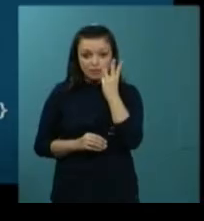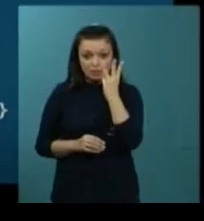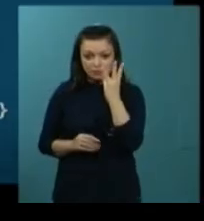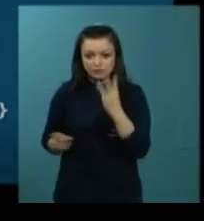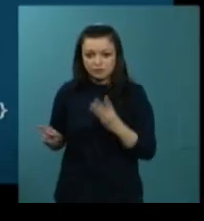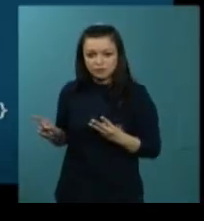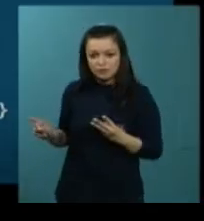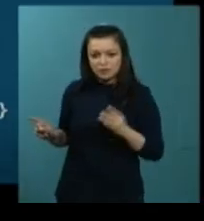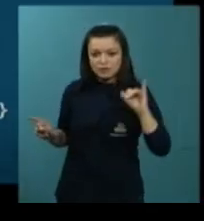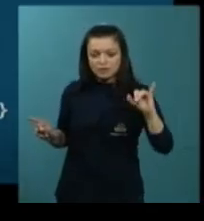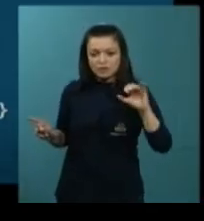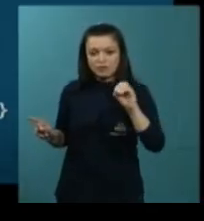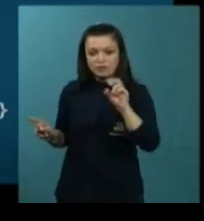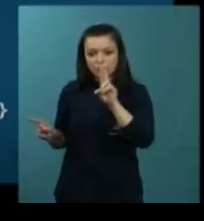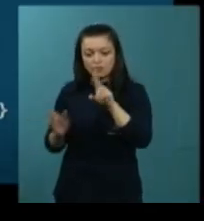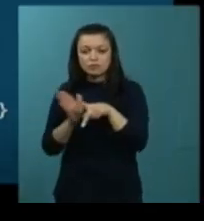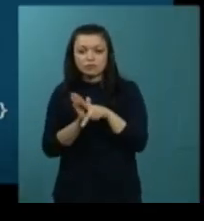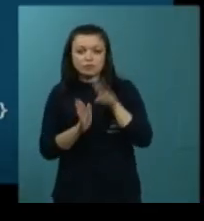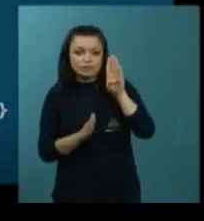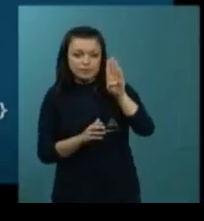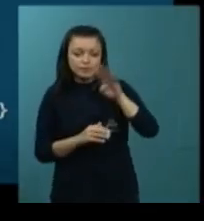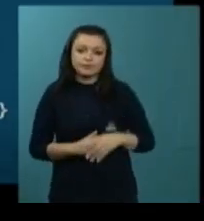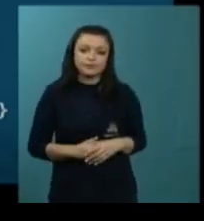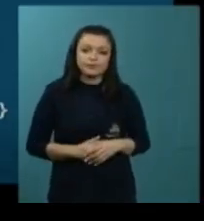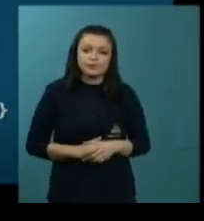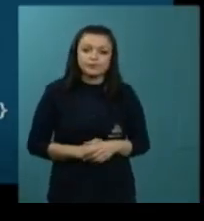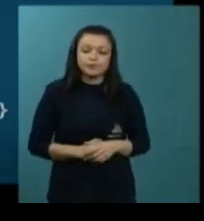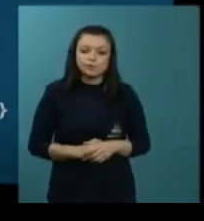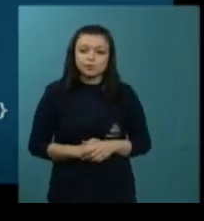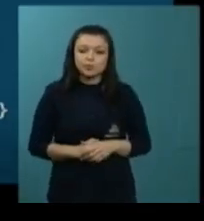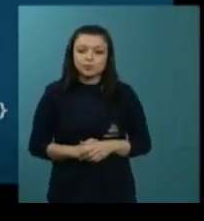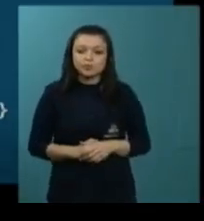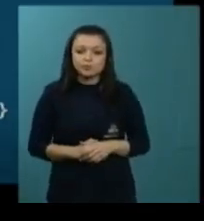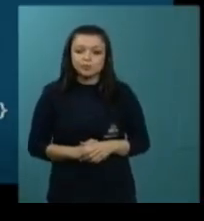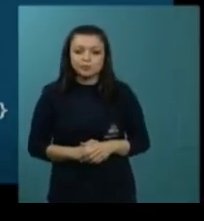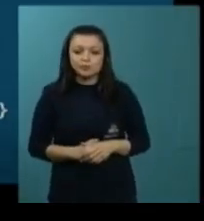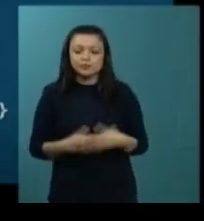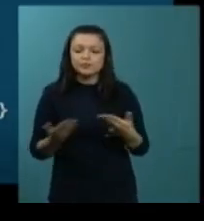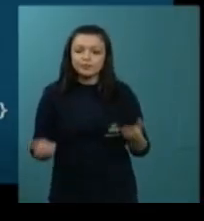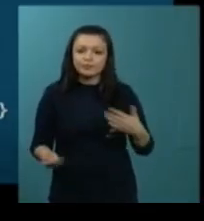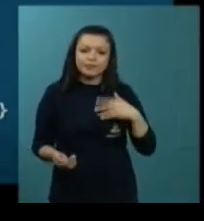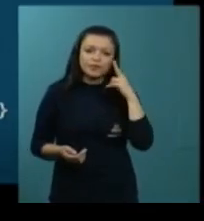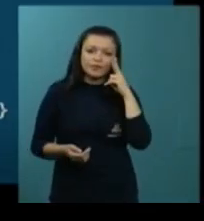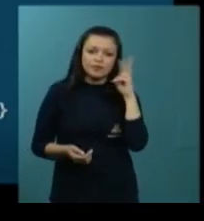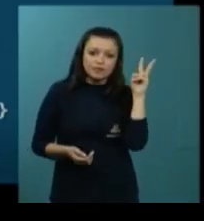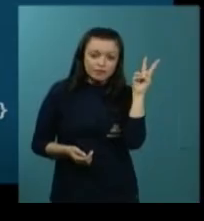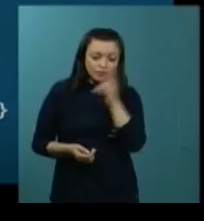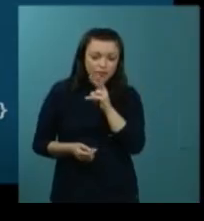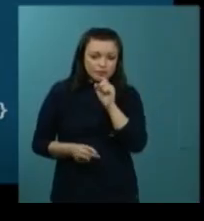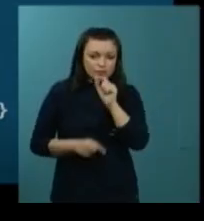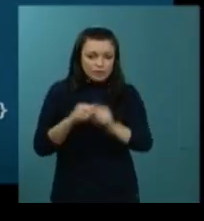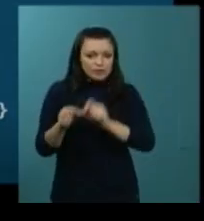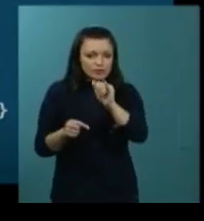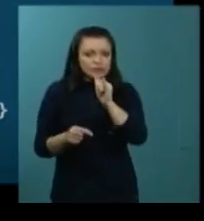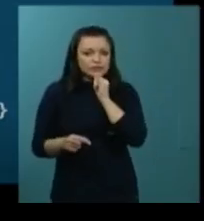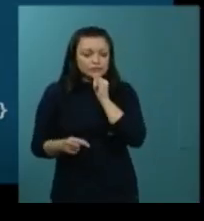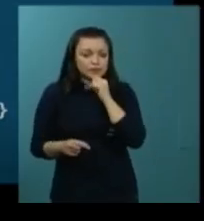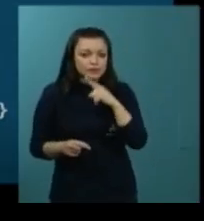que esses 3 últimos pertencem ao conjunto B. Então percebam que nós